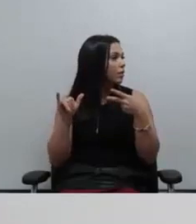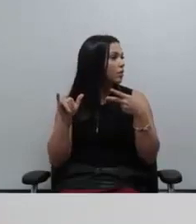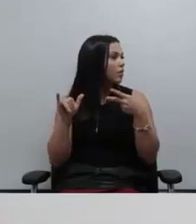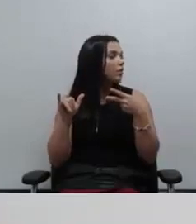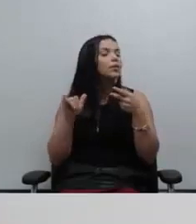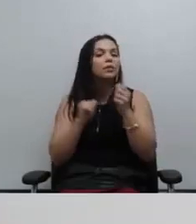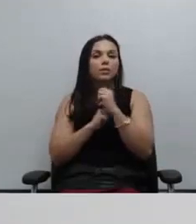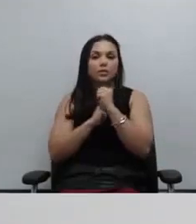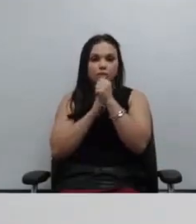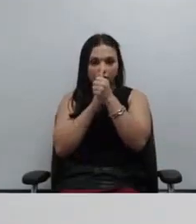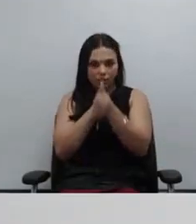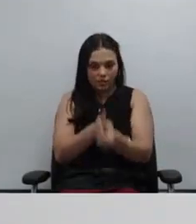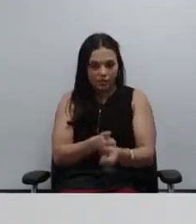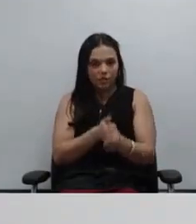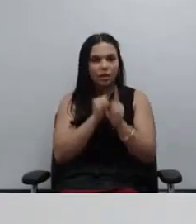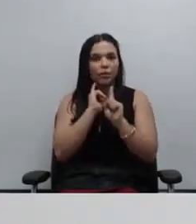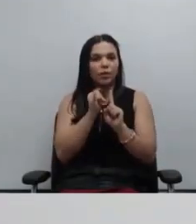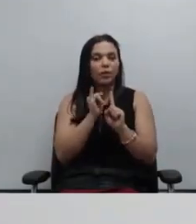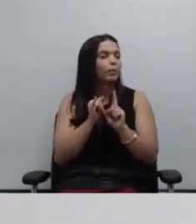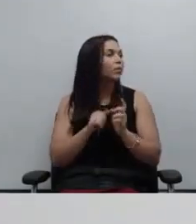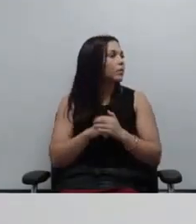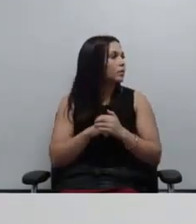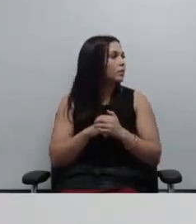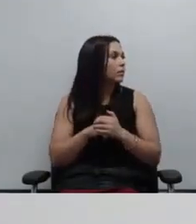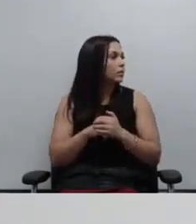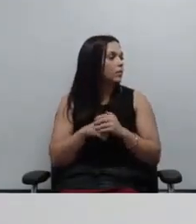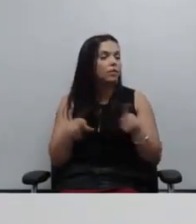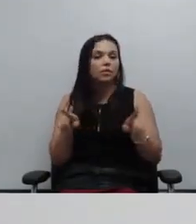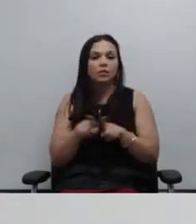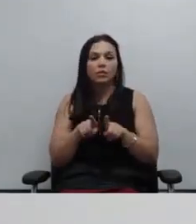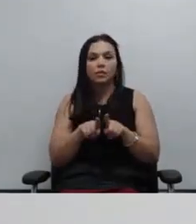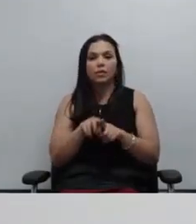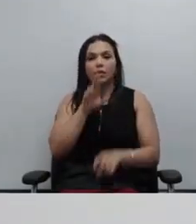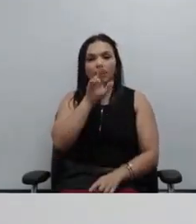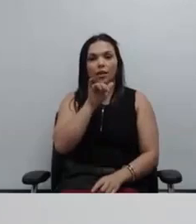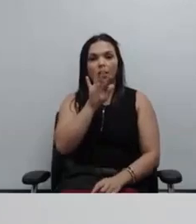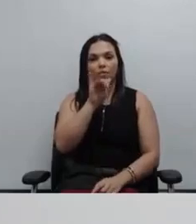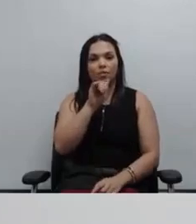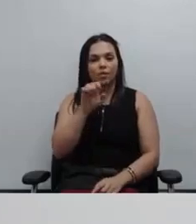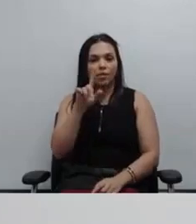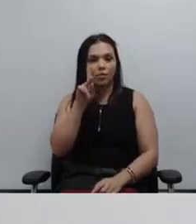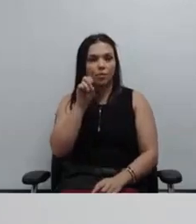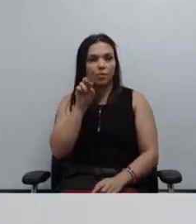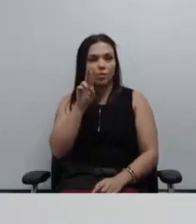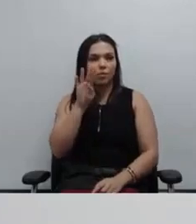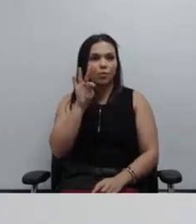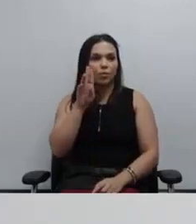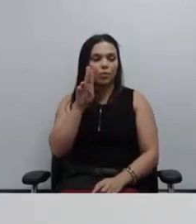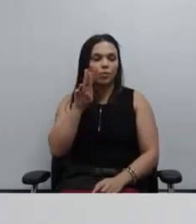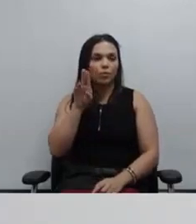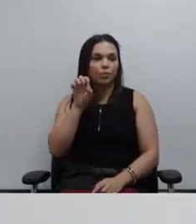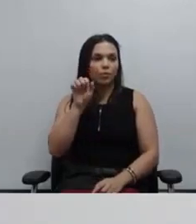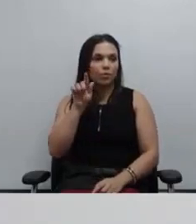Também com o relator, presidente. Obrigado. Excelentíssimo conselheiro Rafael Português.